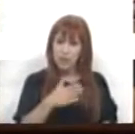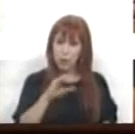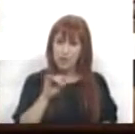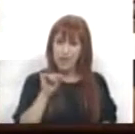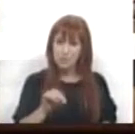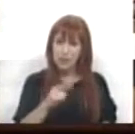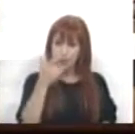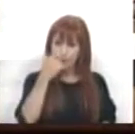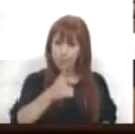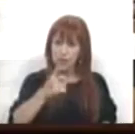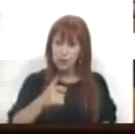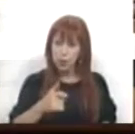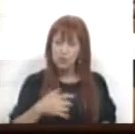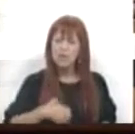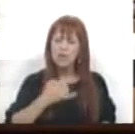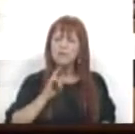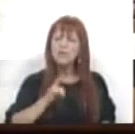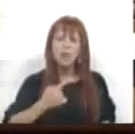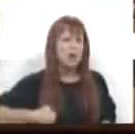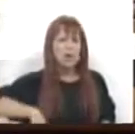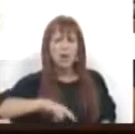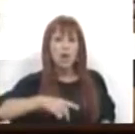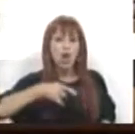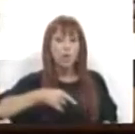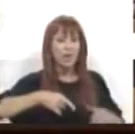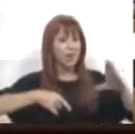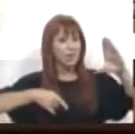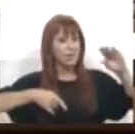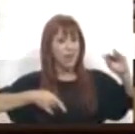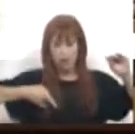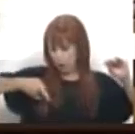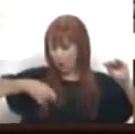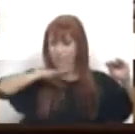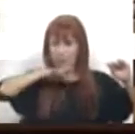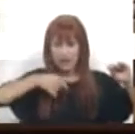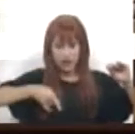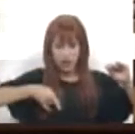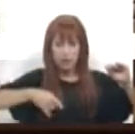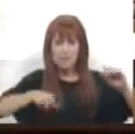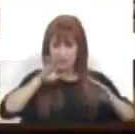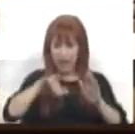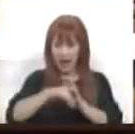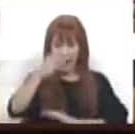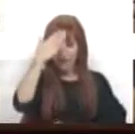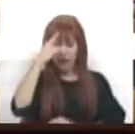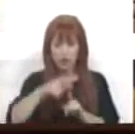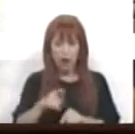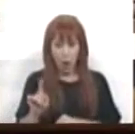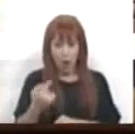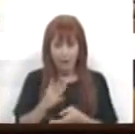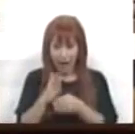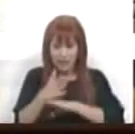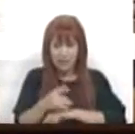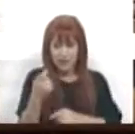110 mil beneficiários significa que 9 em cada 10 famílias que a lei prevê que deveriam